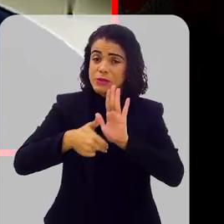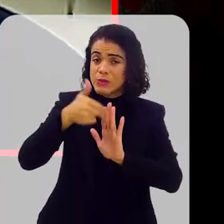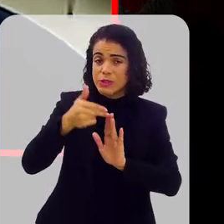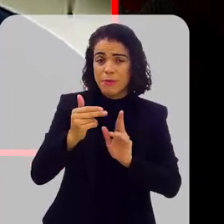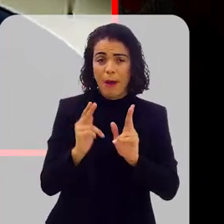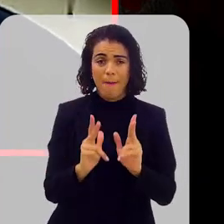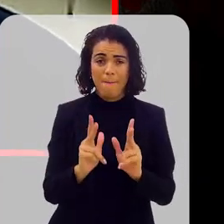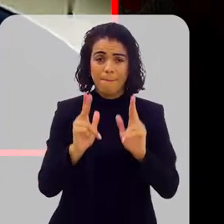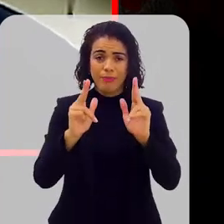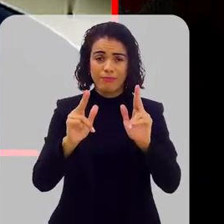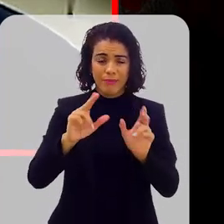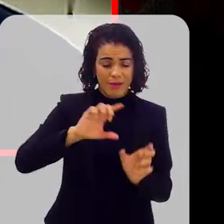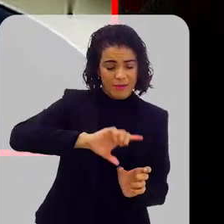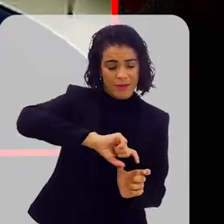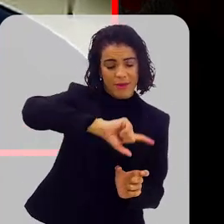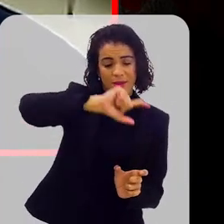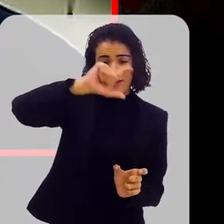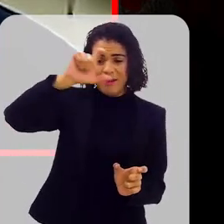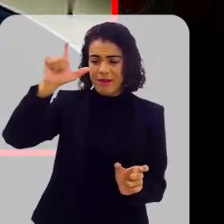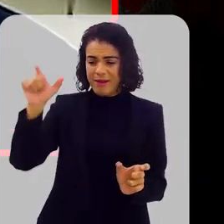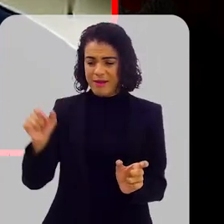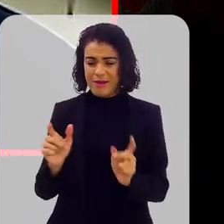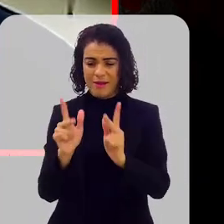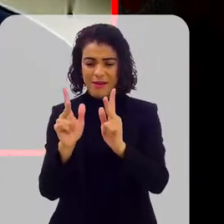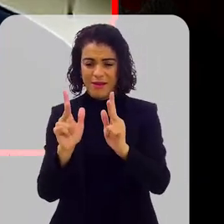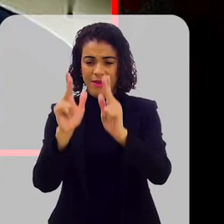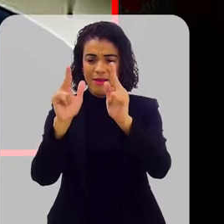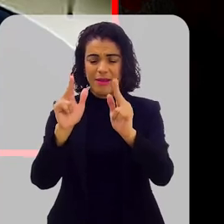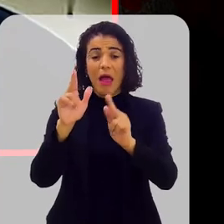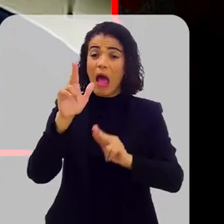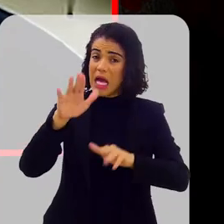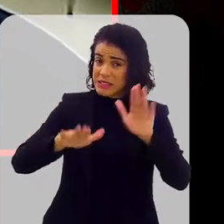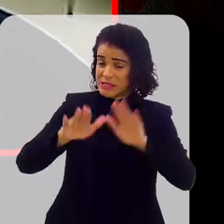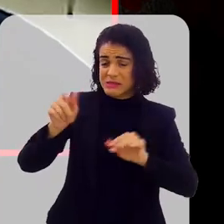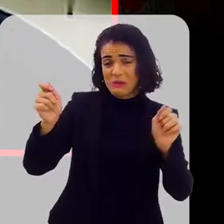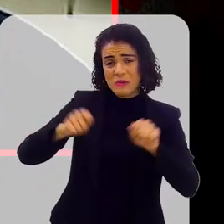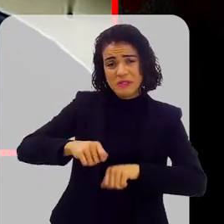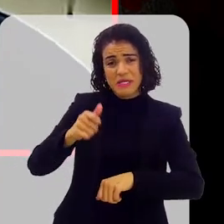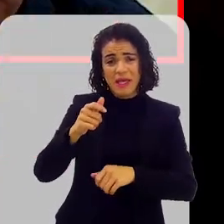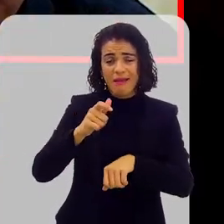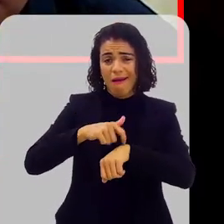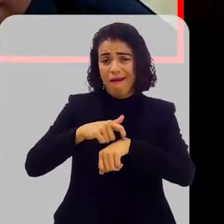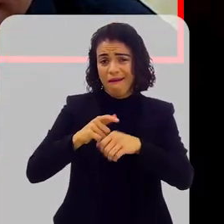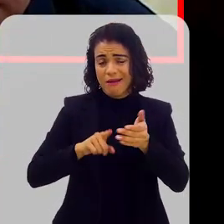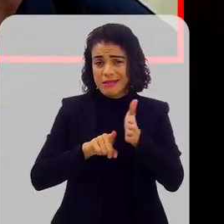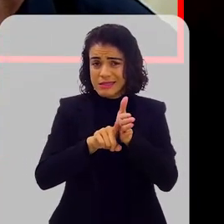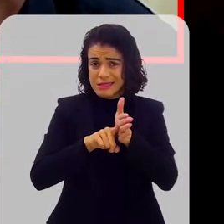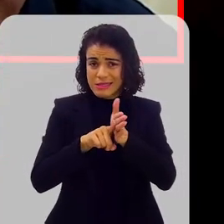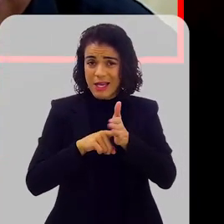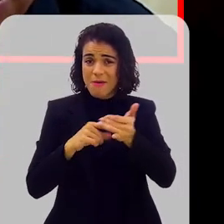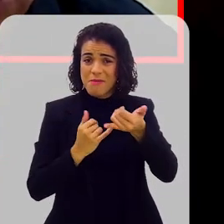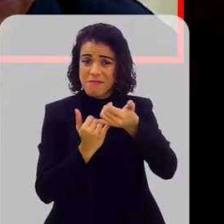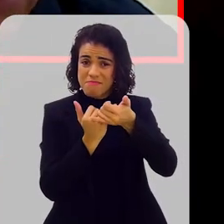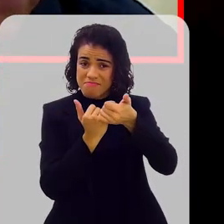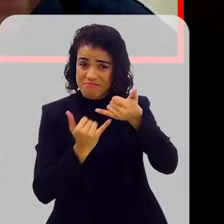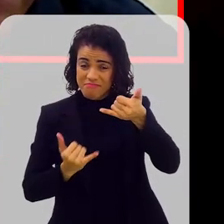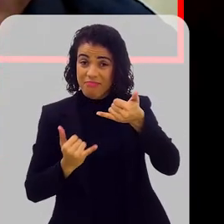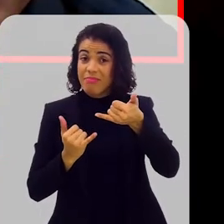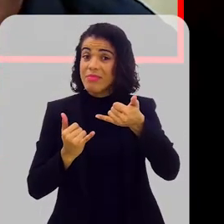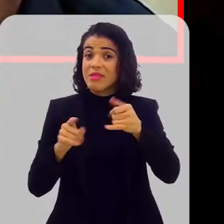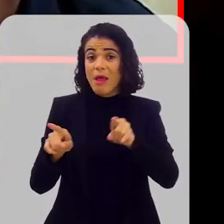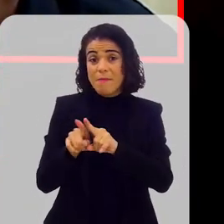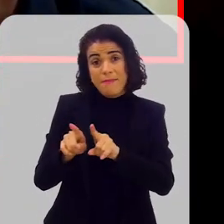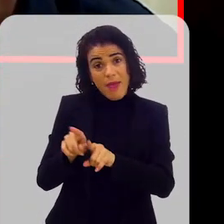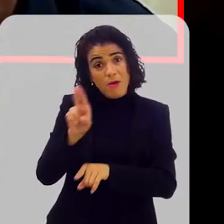que está comprometido pelo pólipo. Mas, na maioria das vezes, a gente consegue fazer isso pela própria colonoscopia. Diga-se de passagem, a colonoscopia